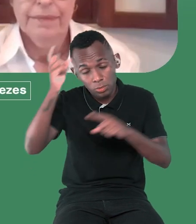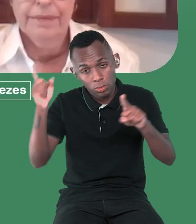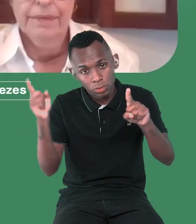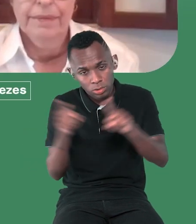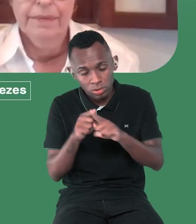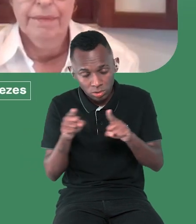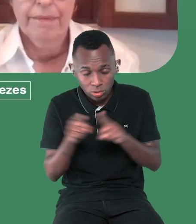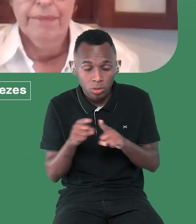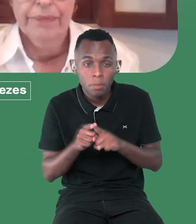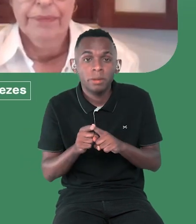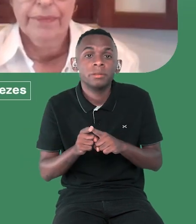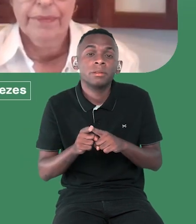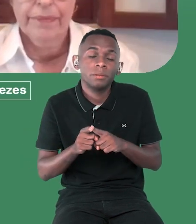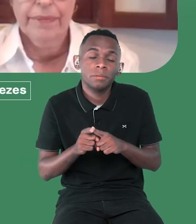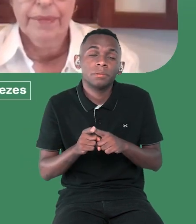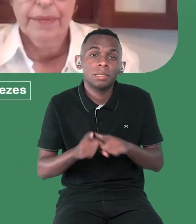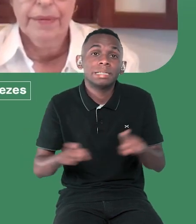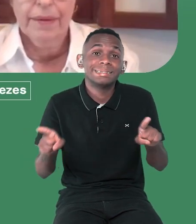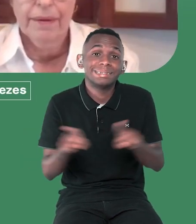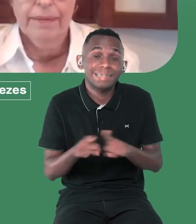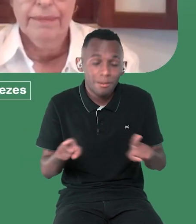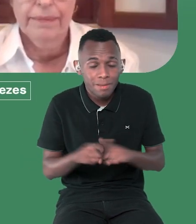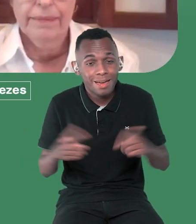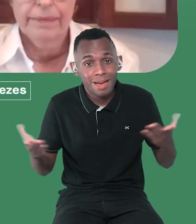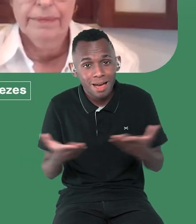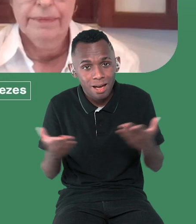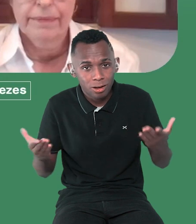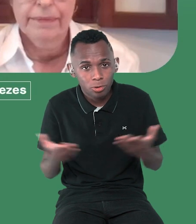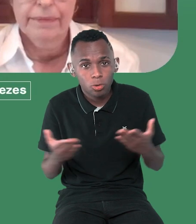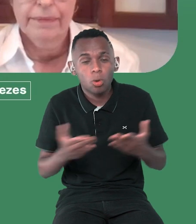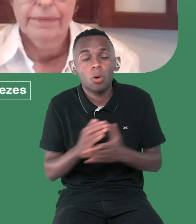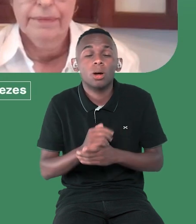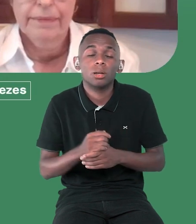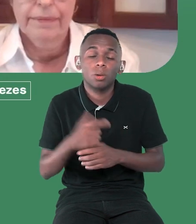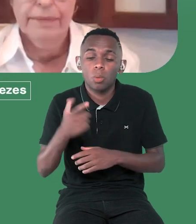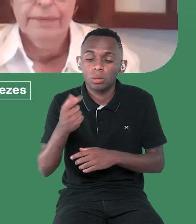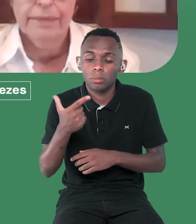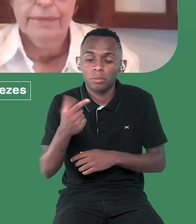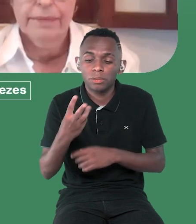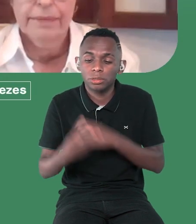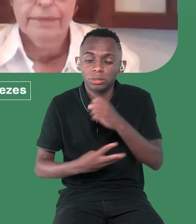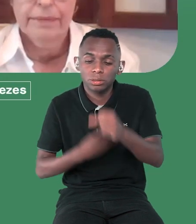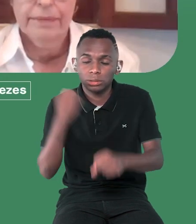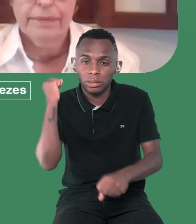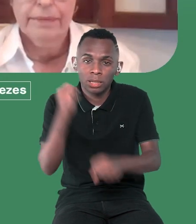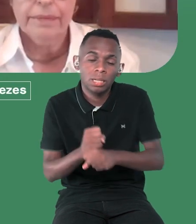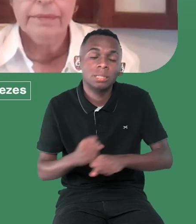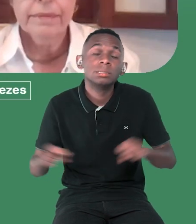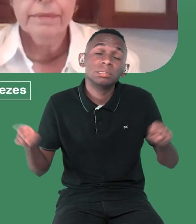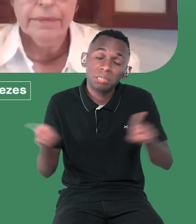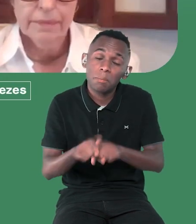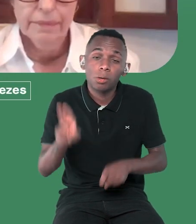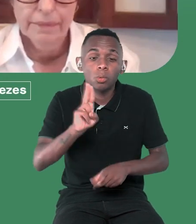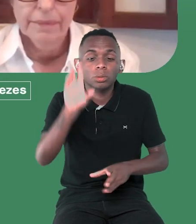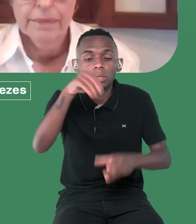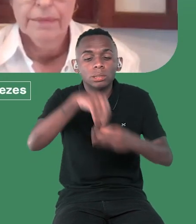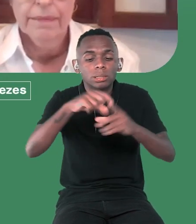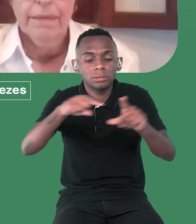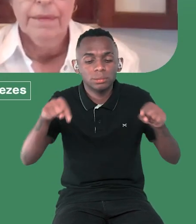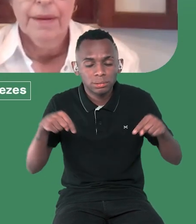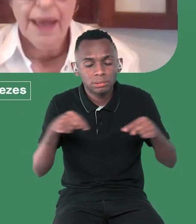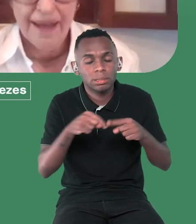o PNLD, e ele acabou de ser escolhido agora para o PNLD 2023, então a gente tem colhido bons frutos com ele, né,